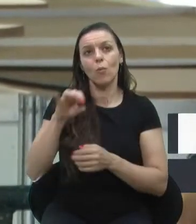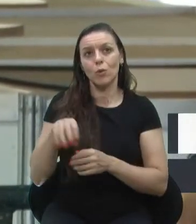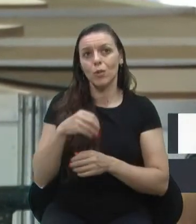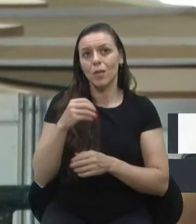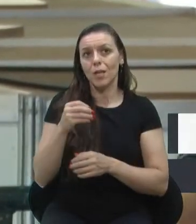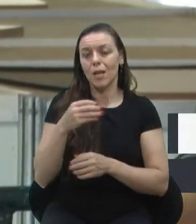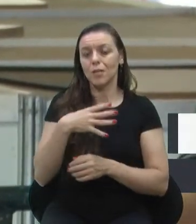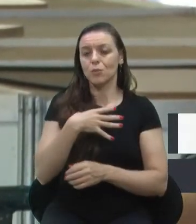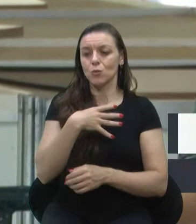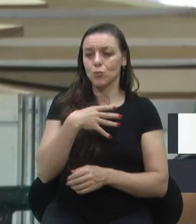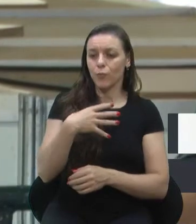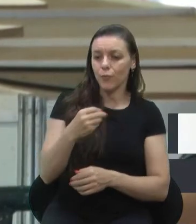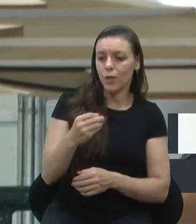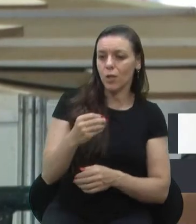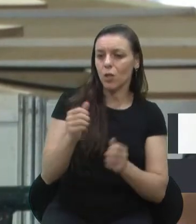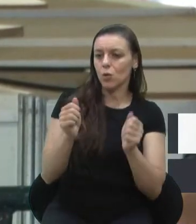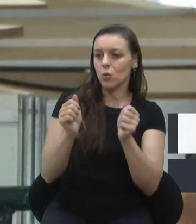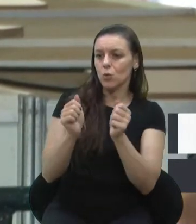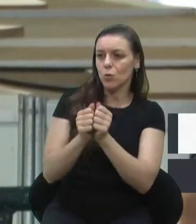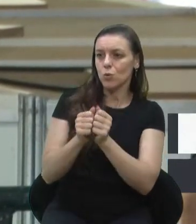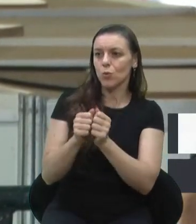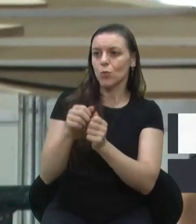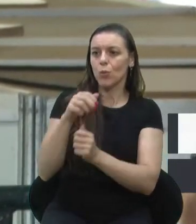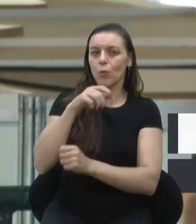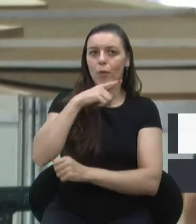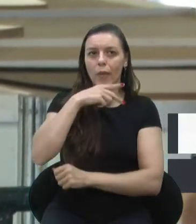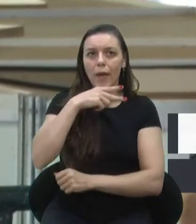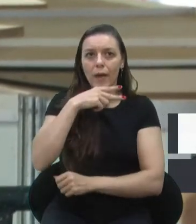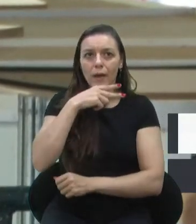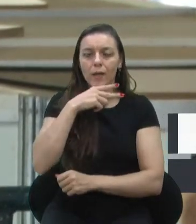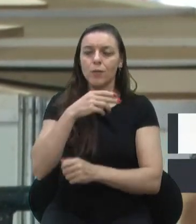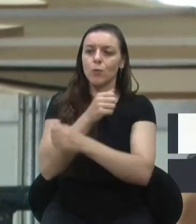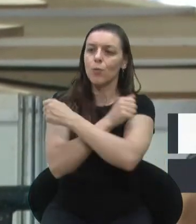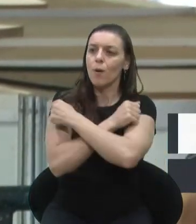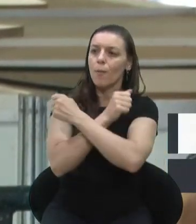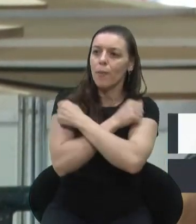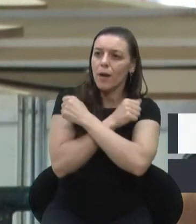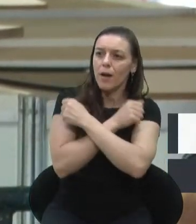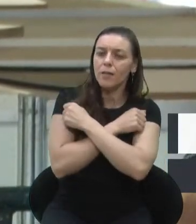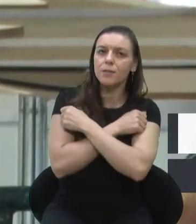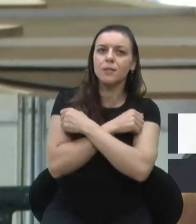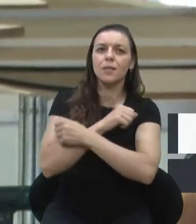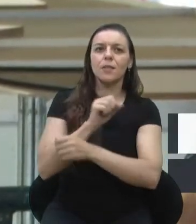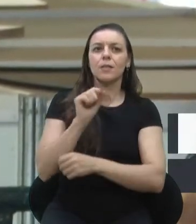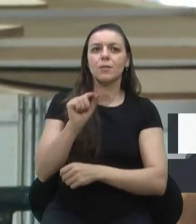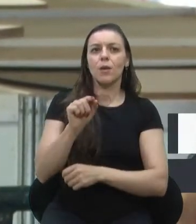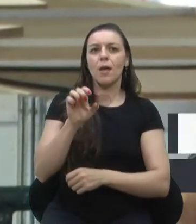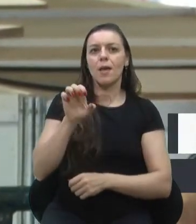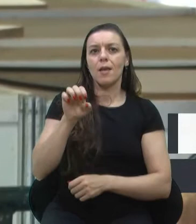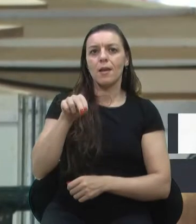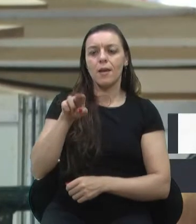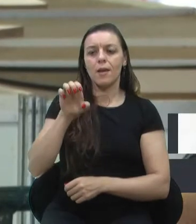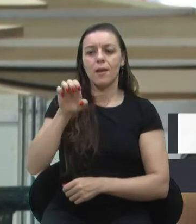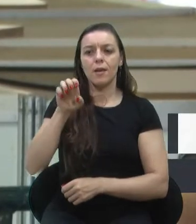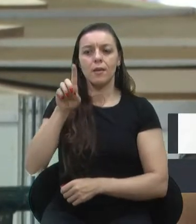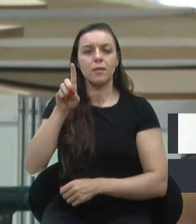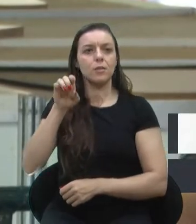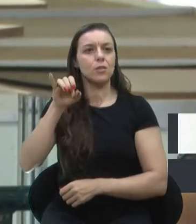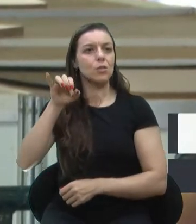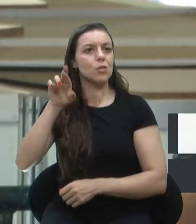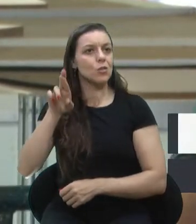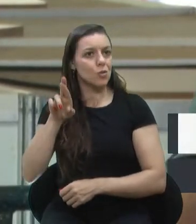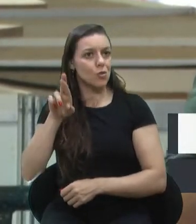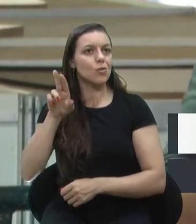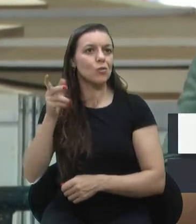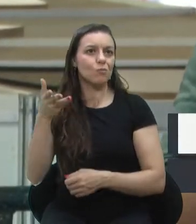dele, dos netos, quero deixar aqui um grande abraço à família, dizer que seu Enedir, a esposa dele já tinha falecido, né? Então,